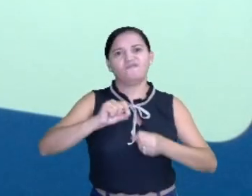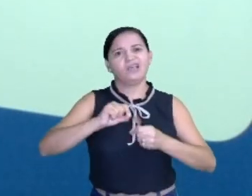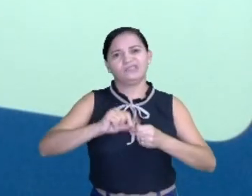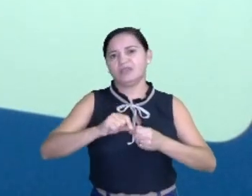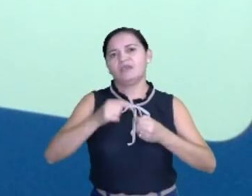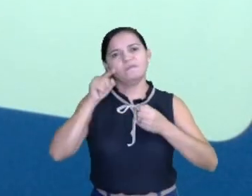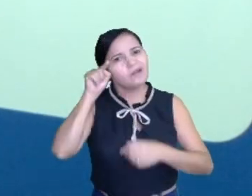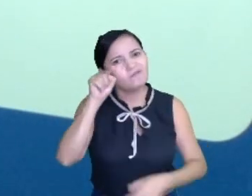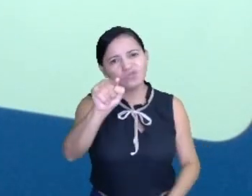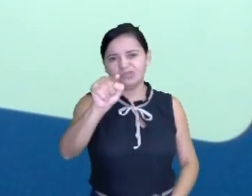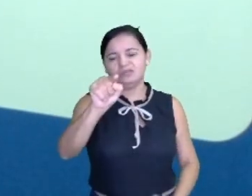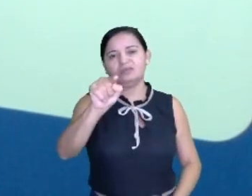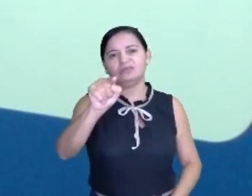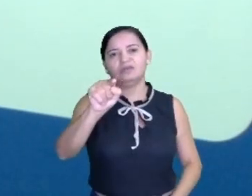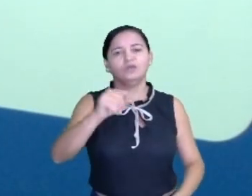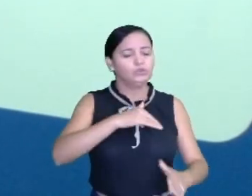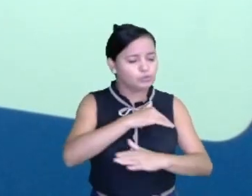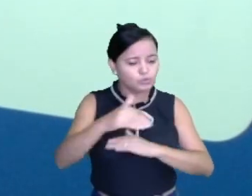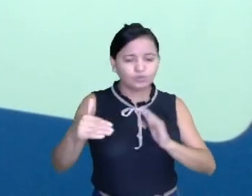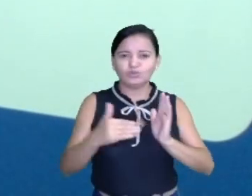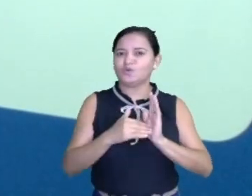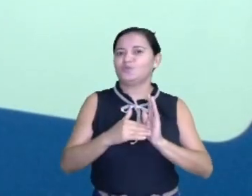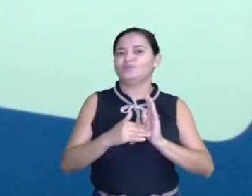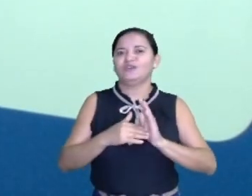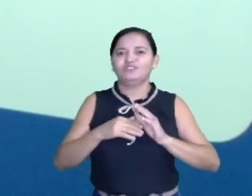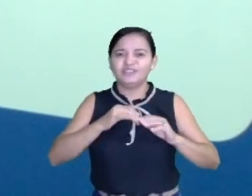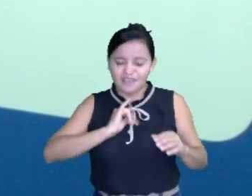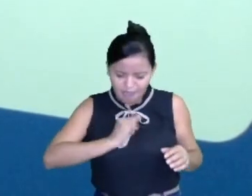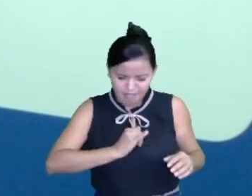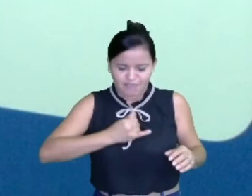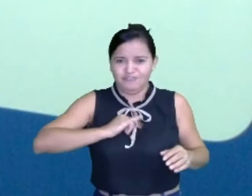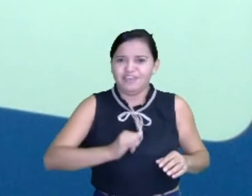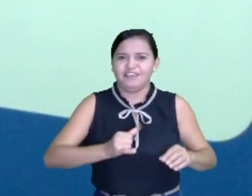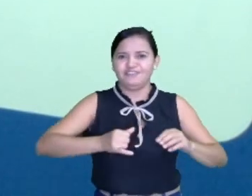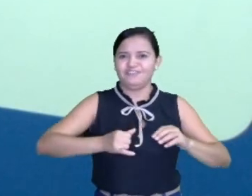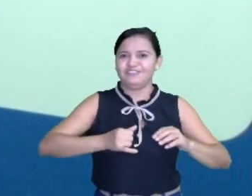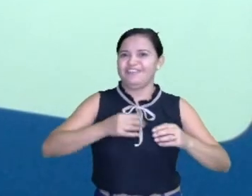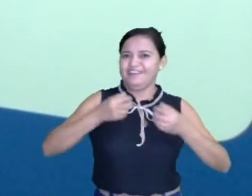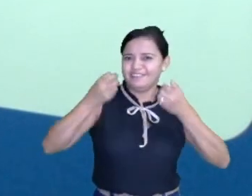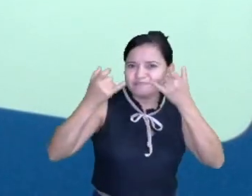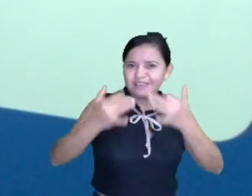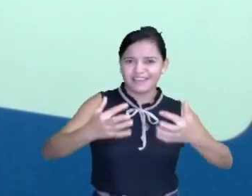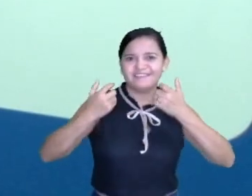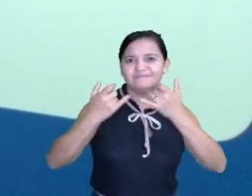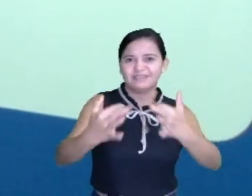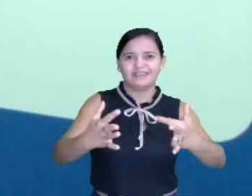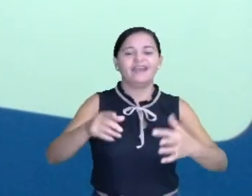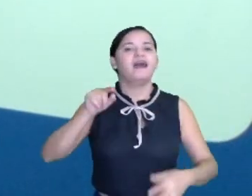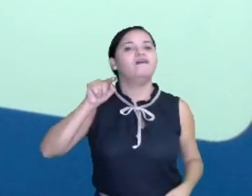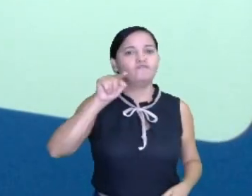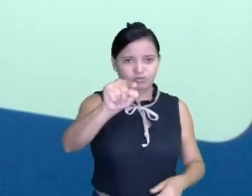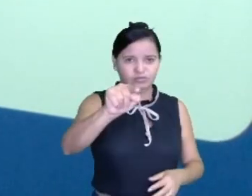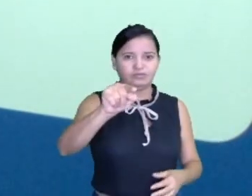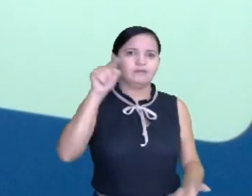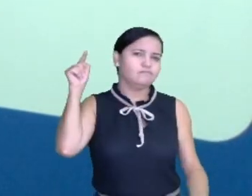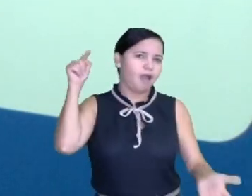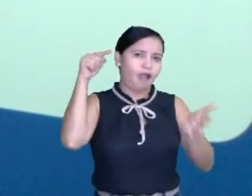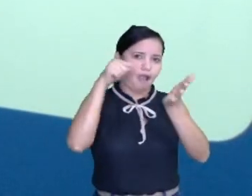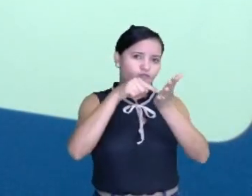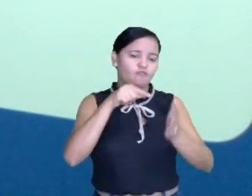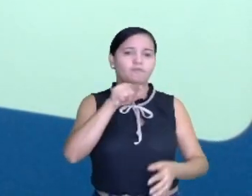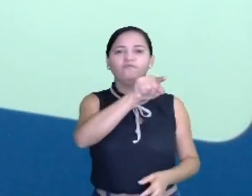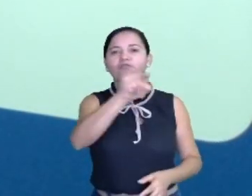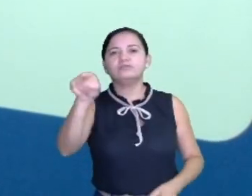quem? Para você. Todo esse gasto de energia tem, com certeza, um alvo. E esse alvo é você. Para que você tenha